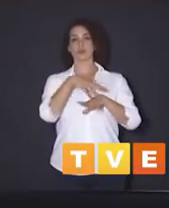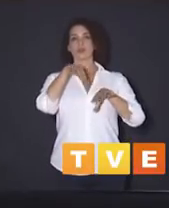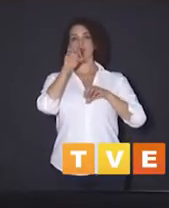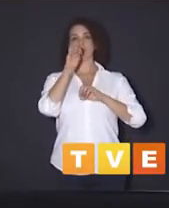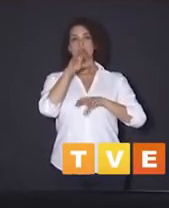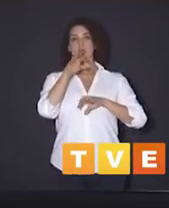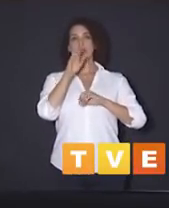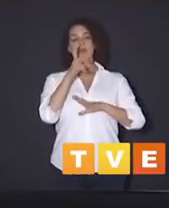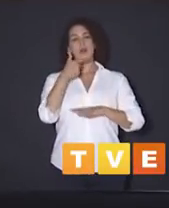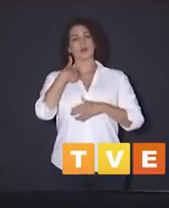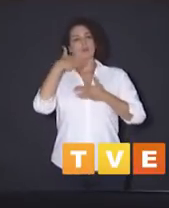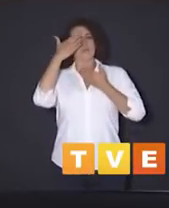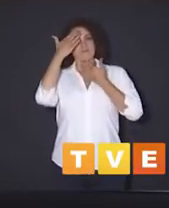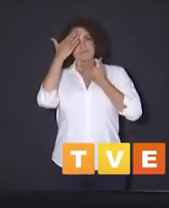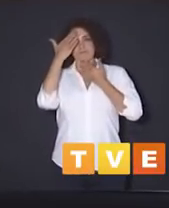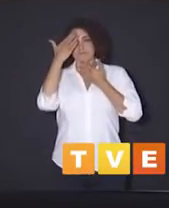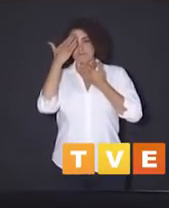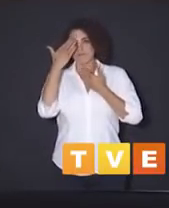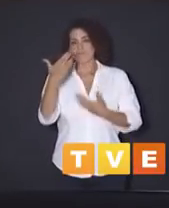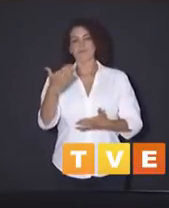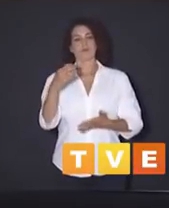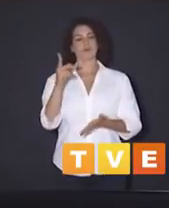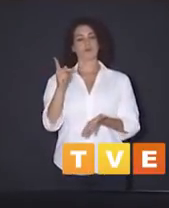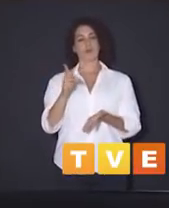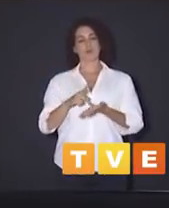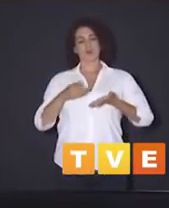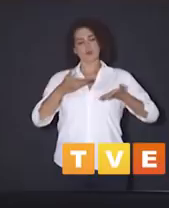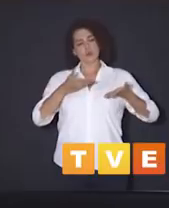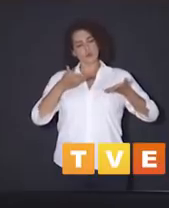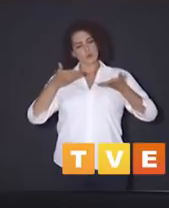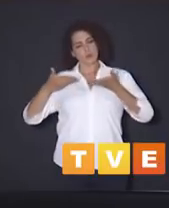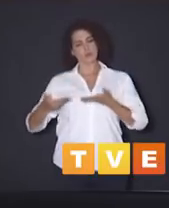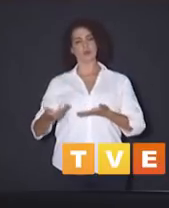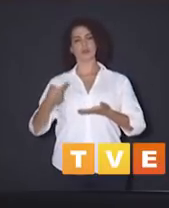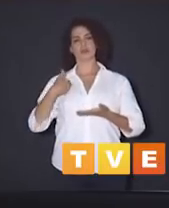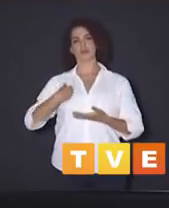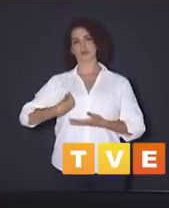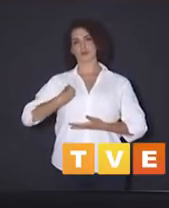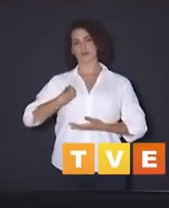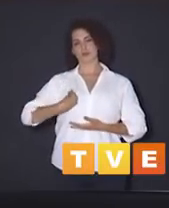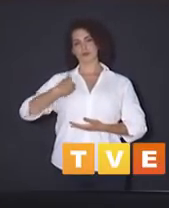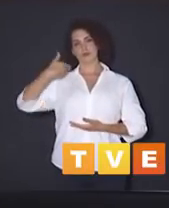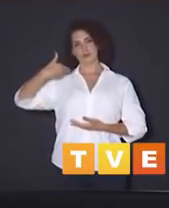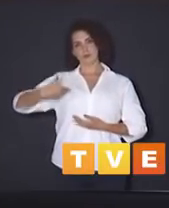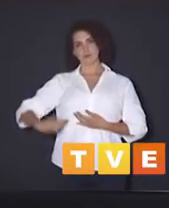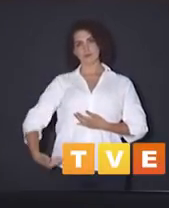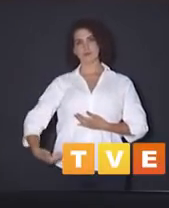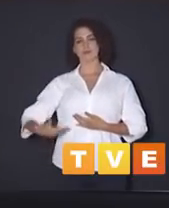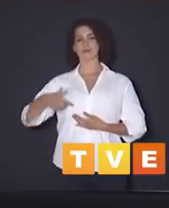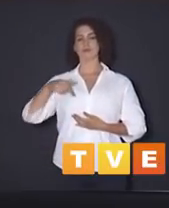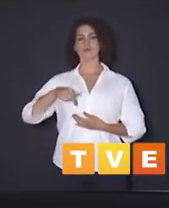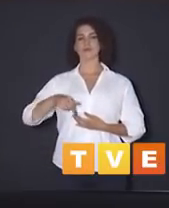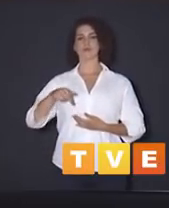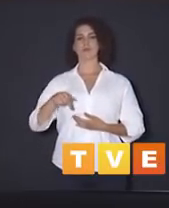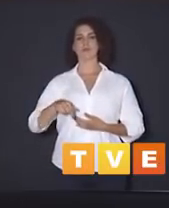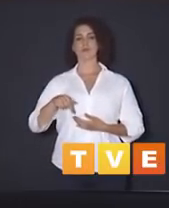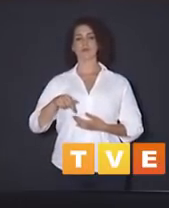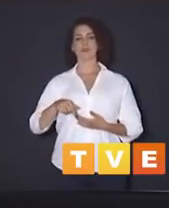agradeço imensamente o convite oportunidade de estar aqui nessa é nesse